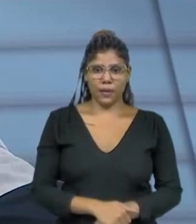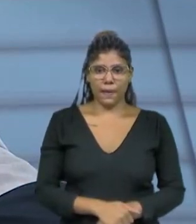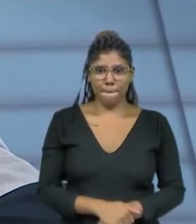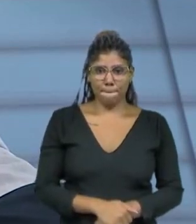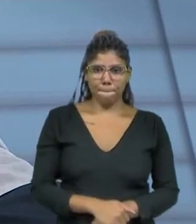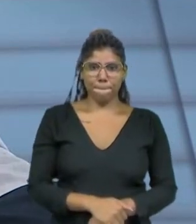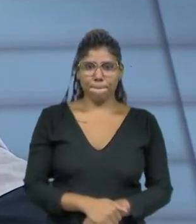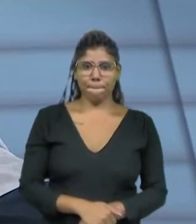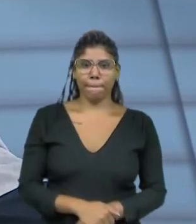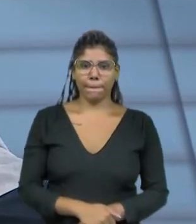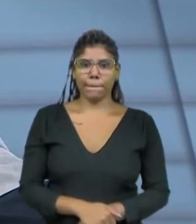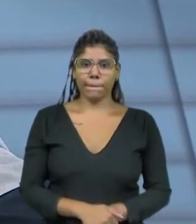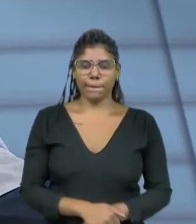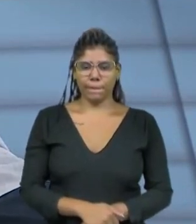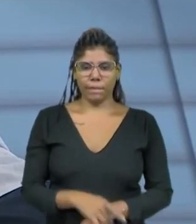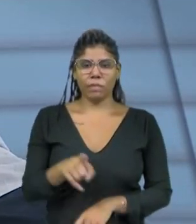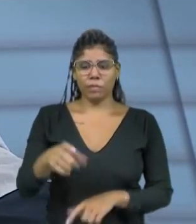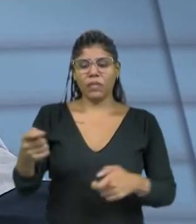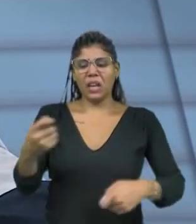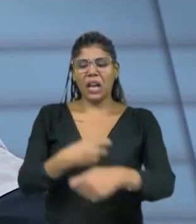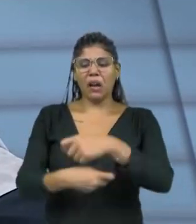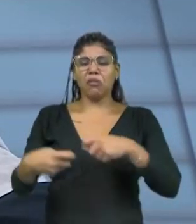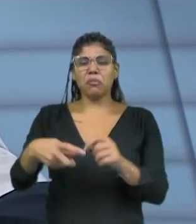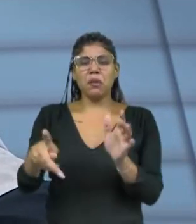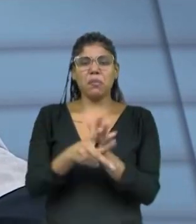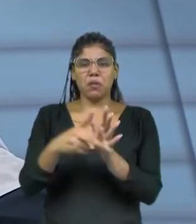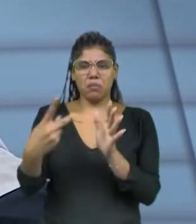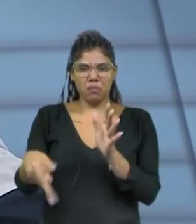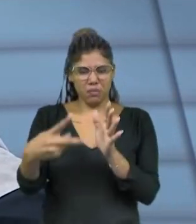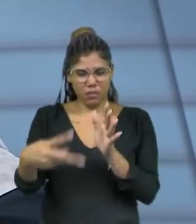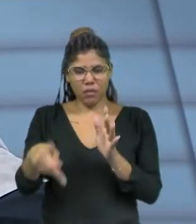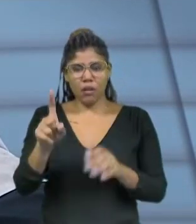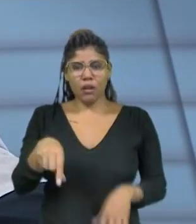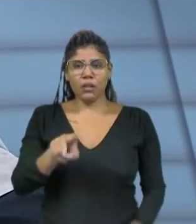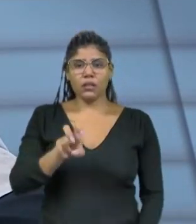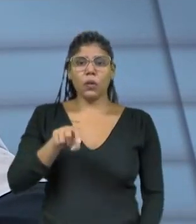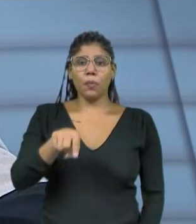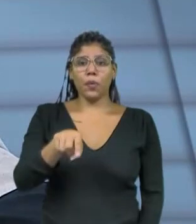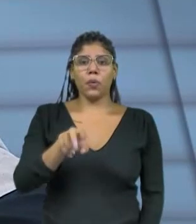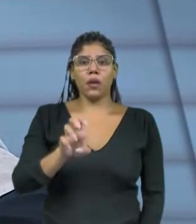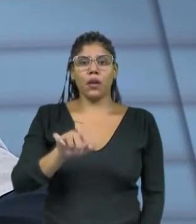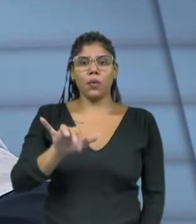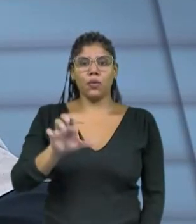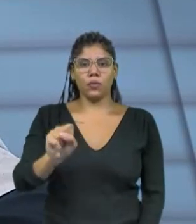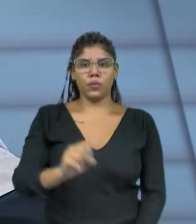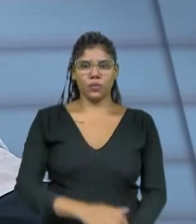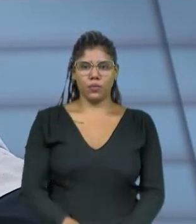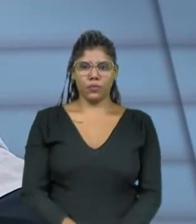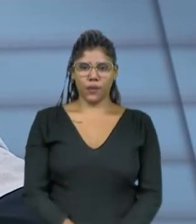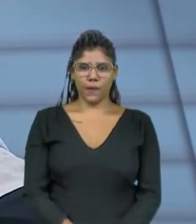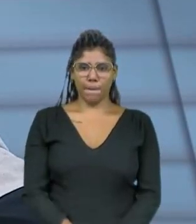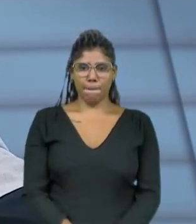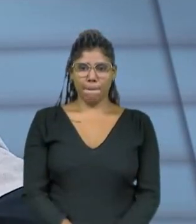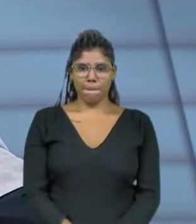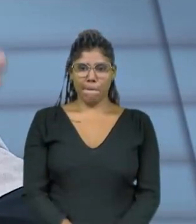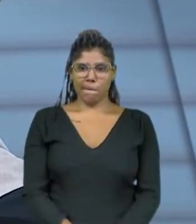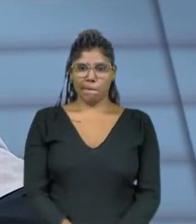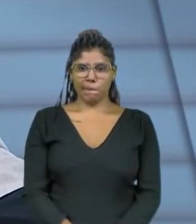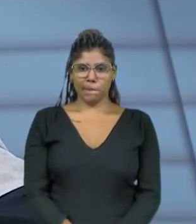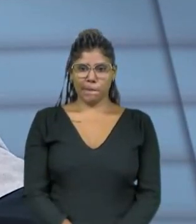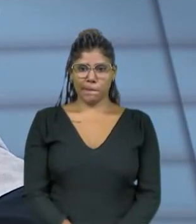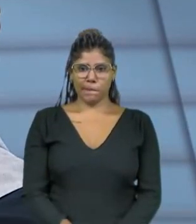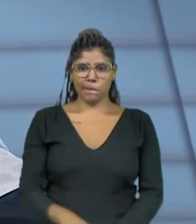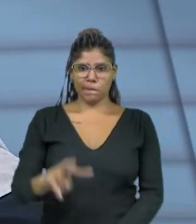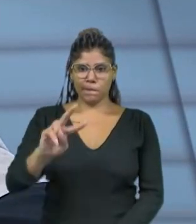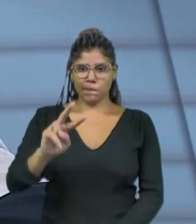entre o executivo mais alto e o operacional lá, o cara do chão. Vamos ficar com